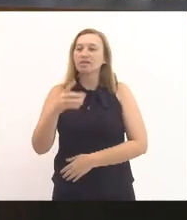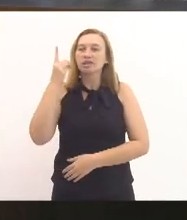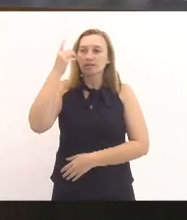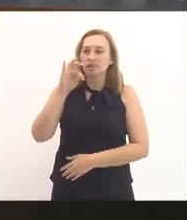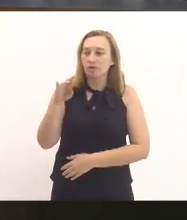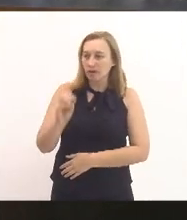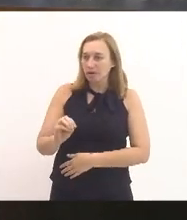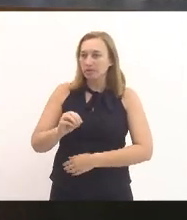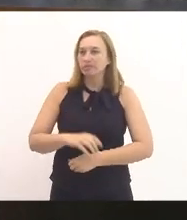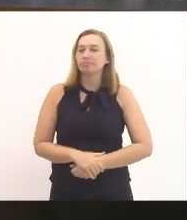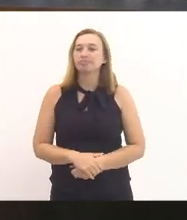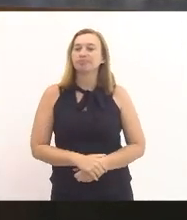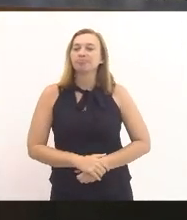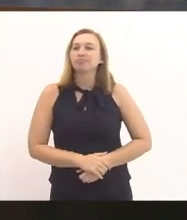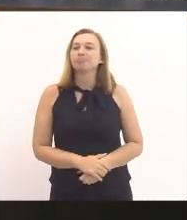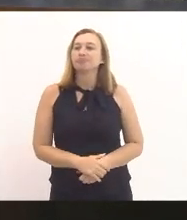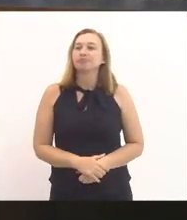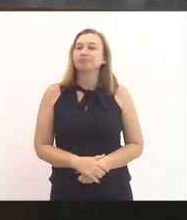é